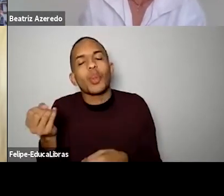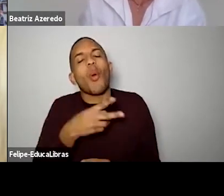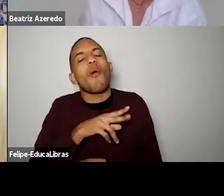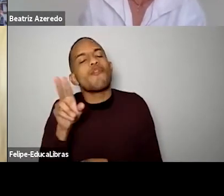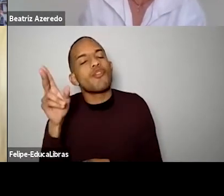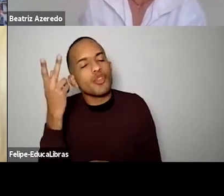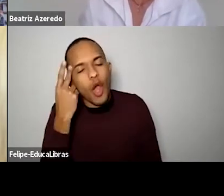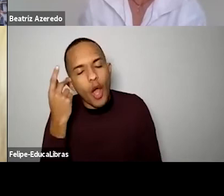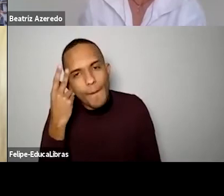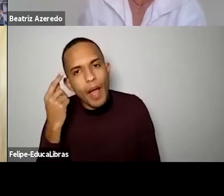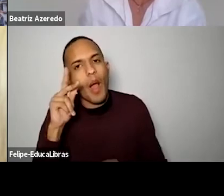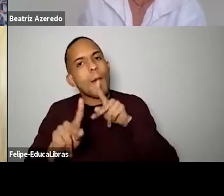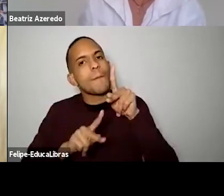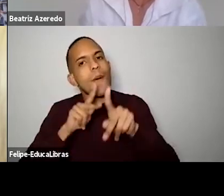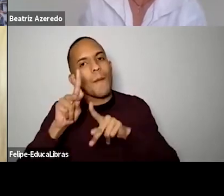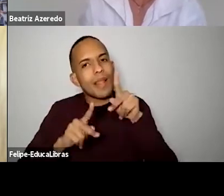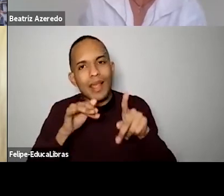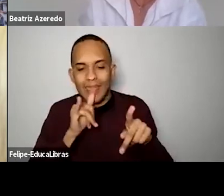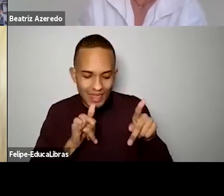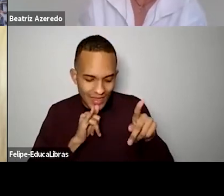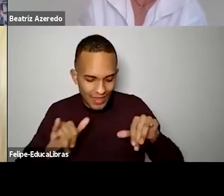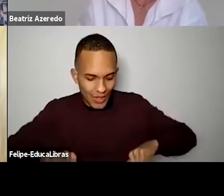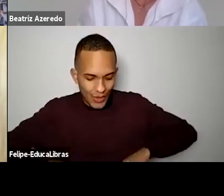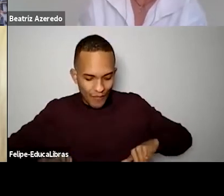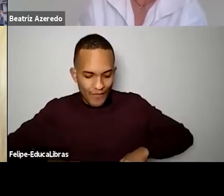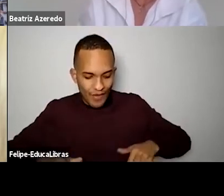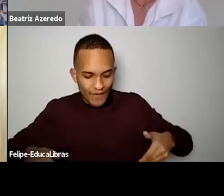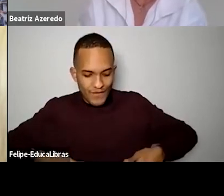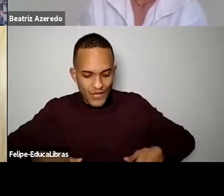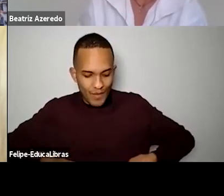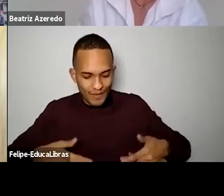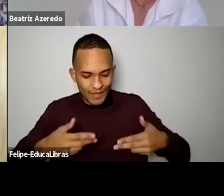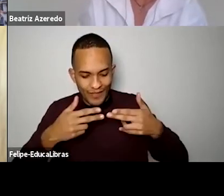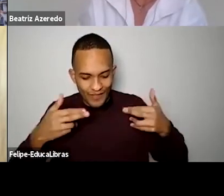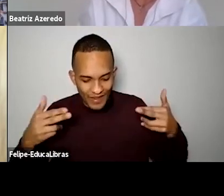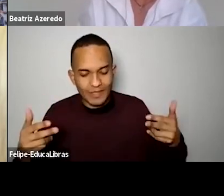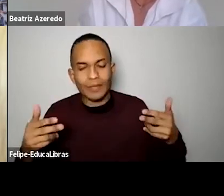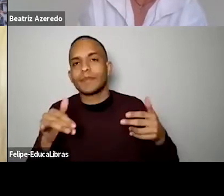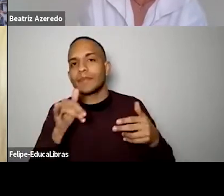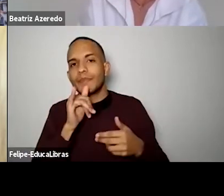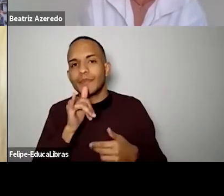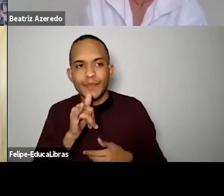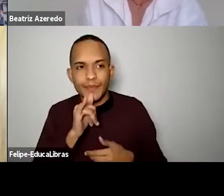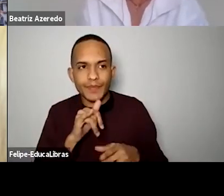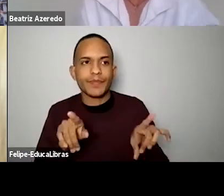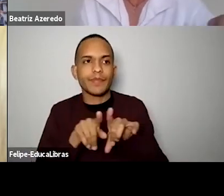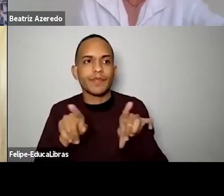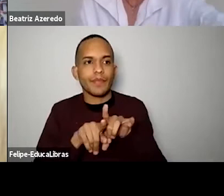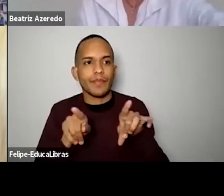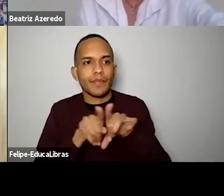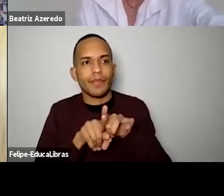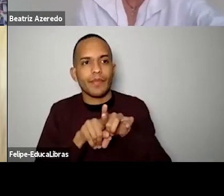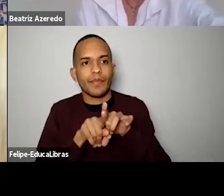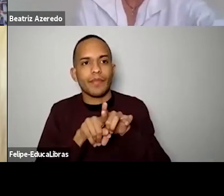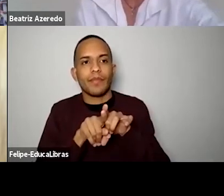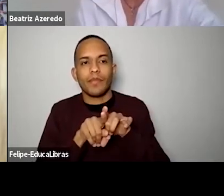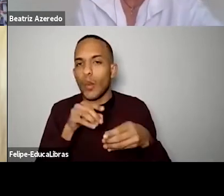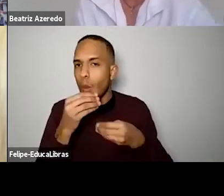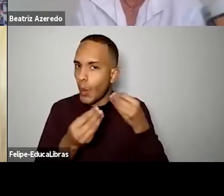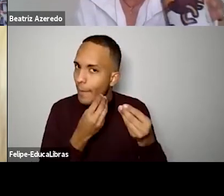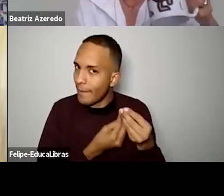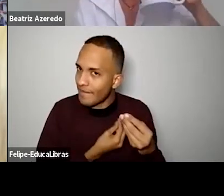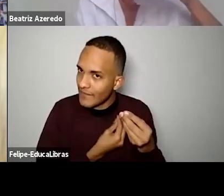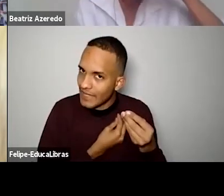onde a população vai sofrer mais com a fome do que o desemprego e com o desemprego. Então, trazer uma ferramenta como essa,